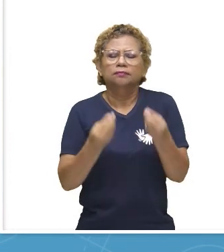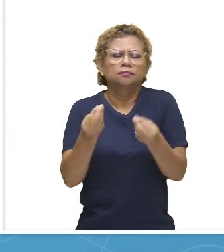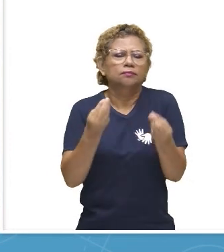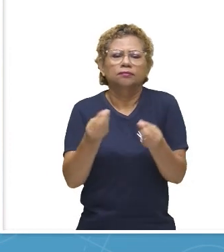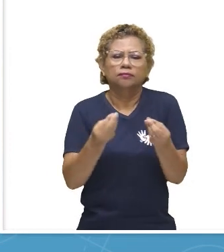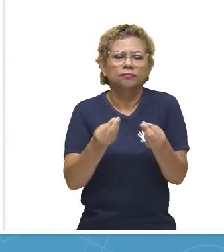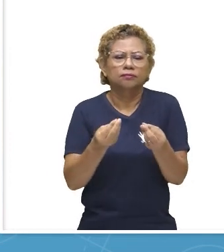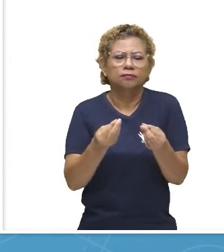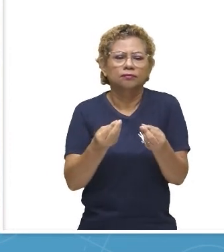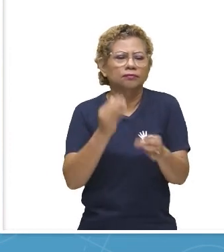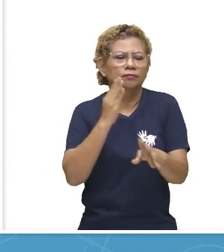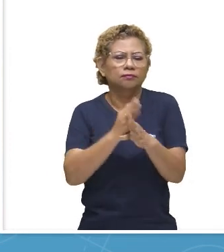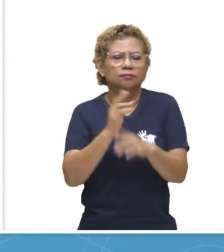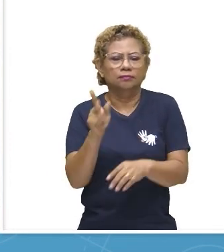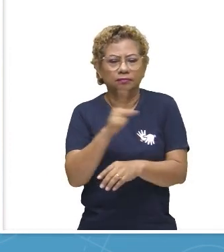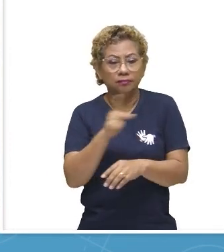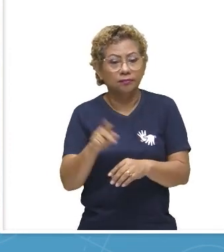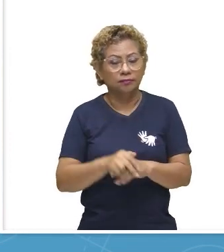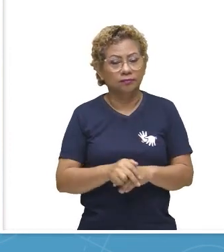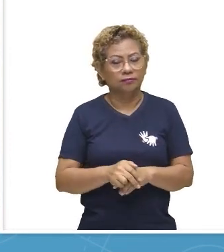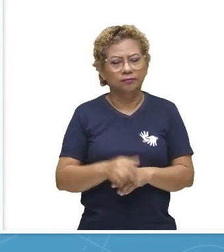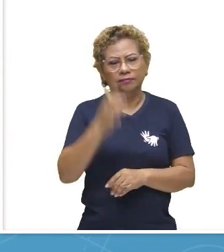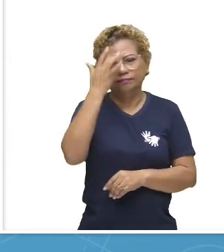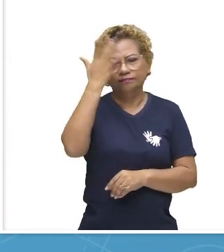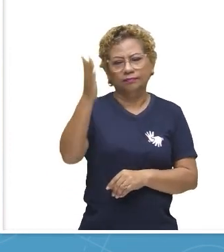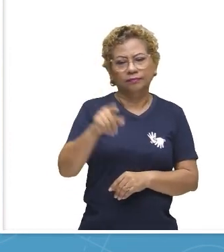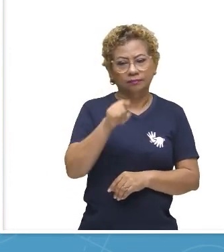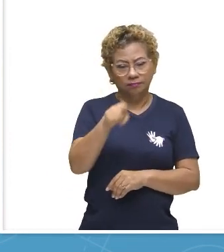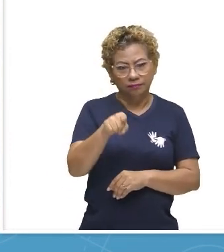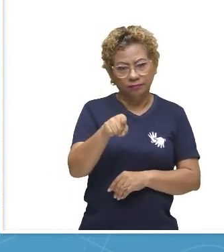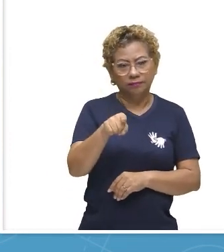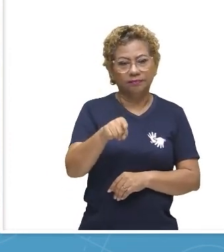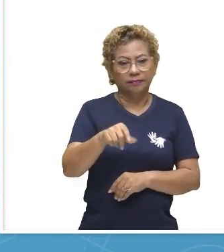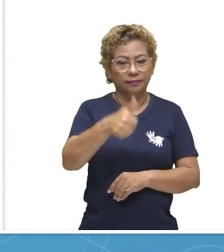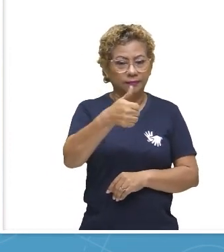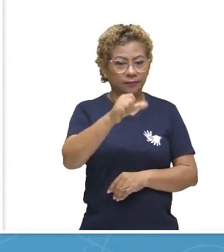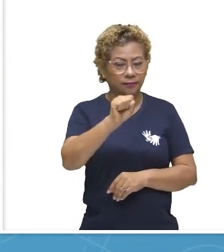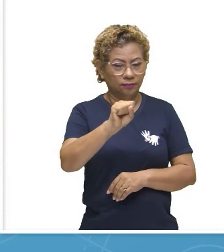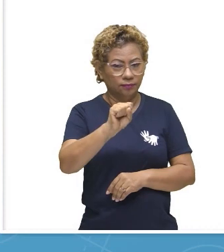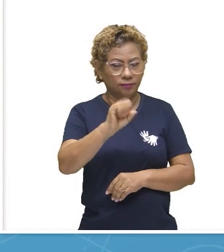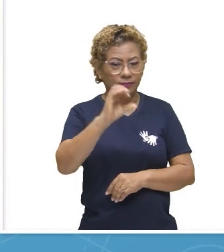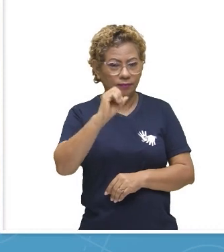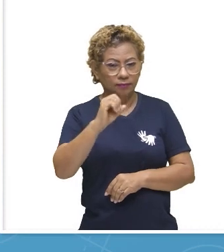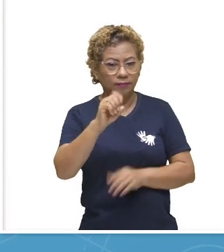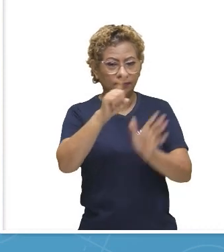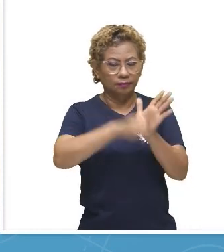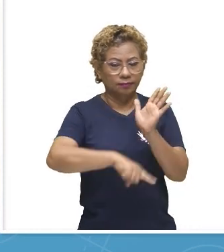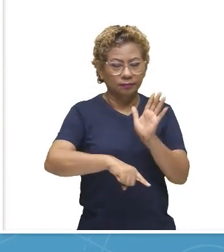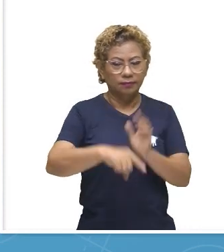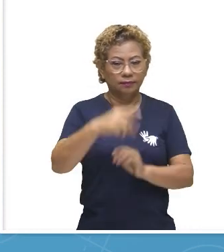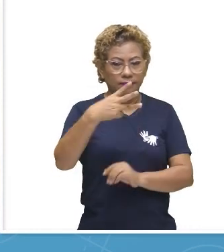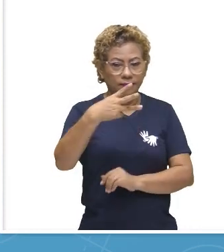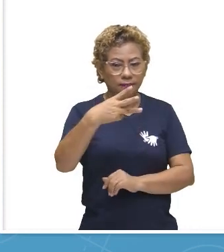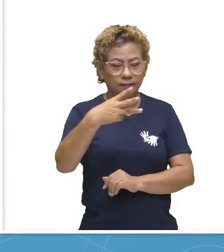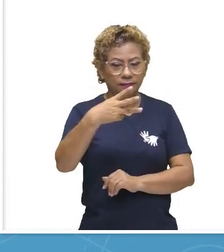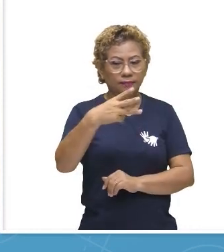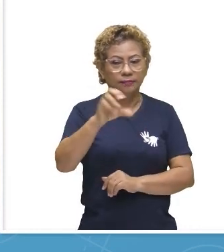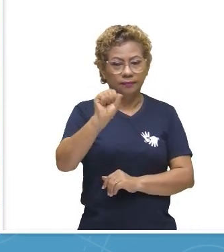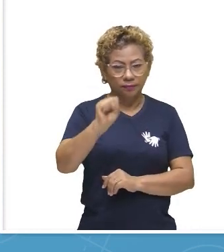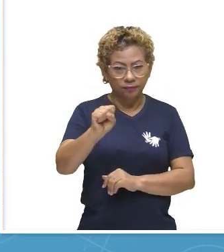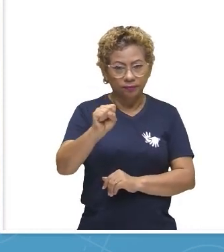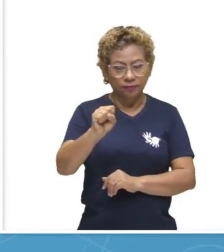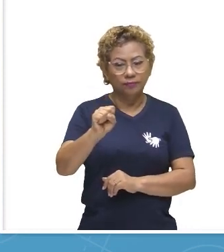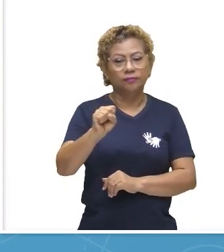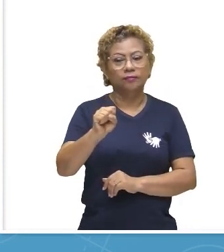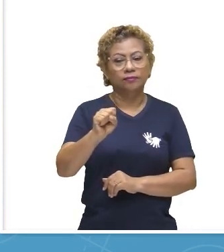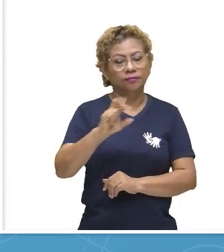resposta de 142, ok? Então, essa é a resposta. Parabéns aí pelos acertos. Vamos para a